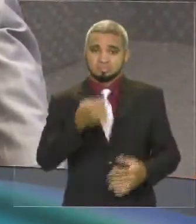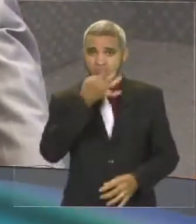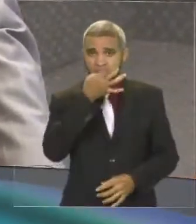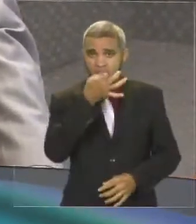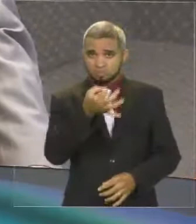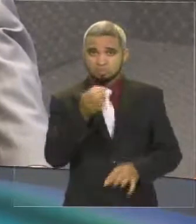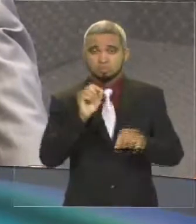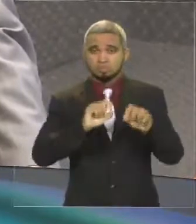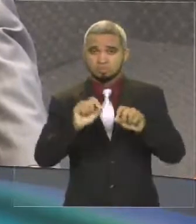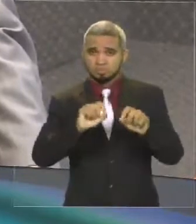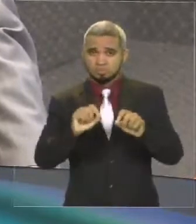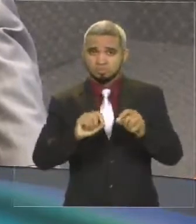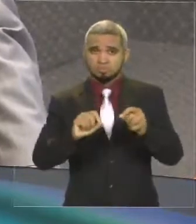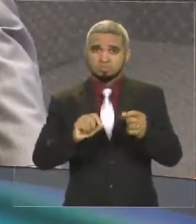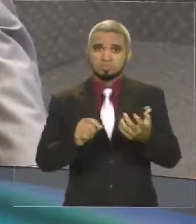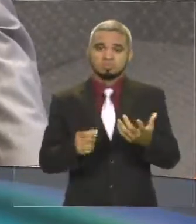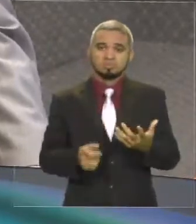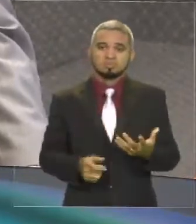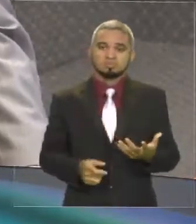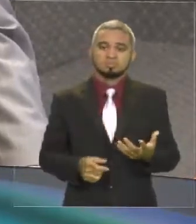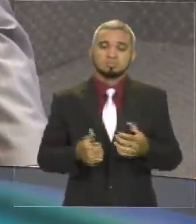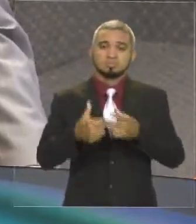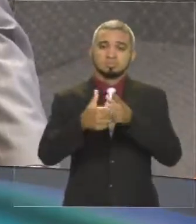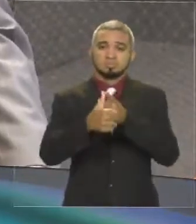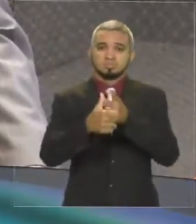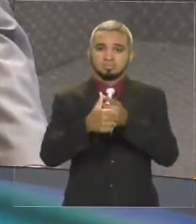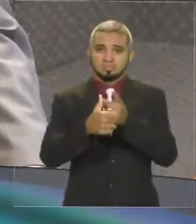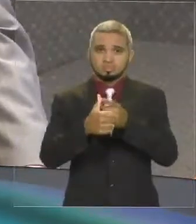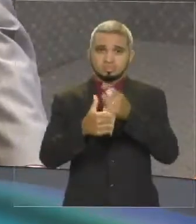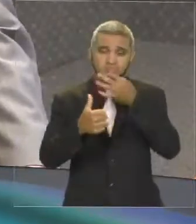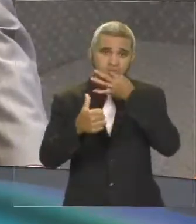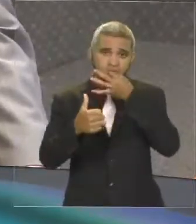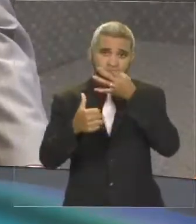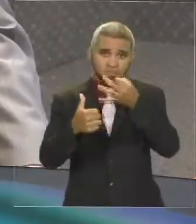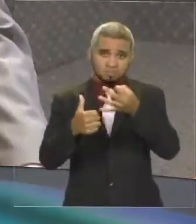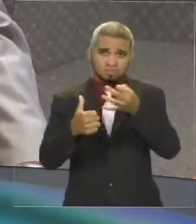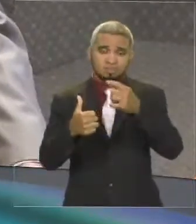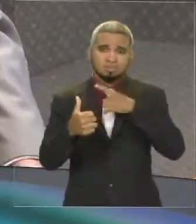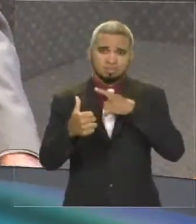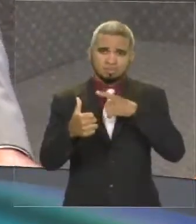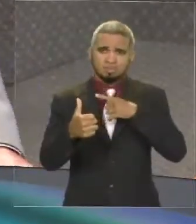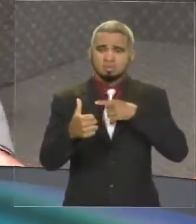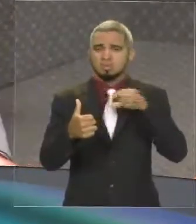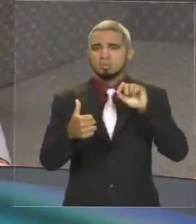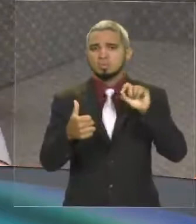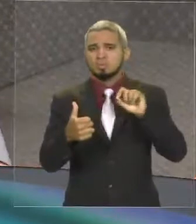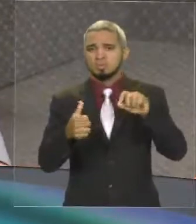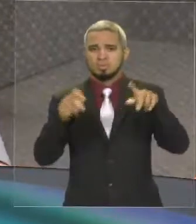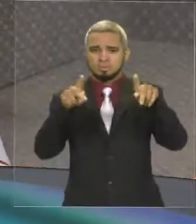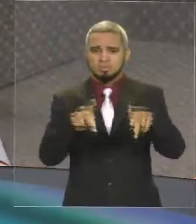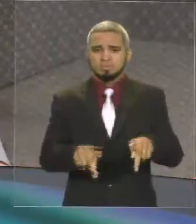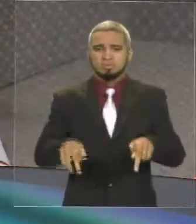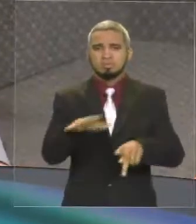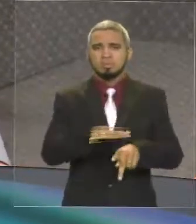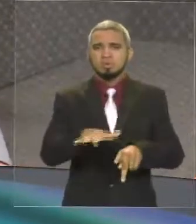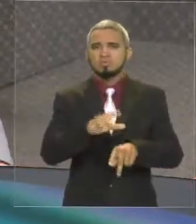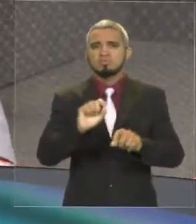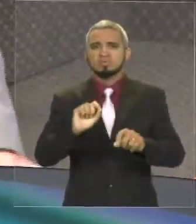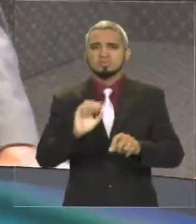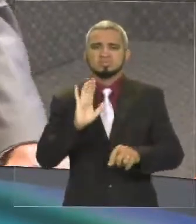questões. Em primeiro lugar, é que há um grau de insatisfação muito grande da população